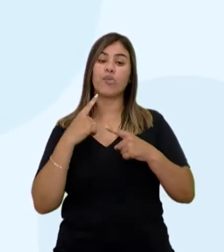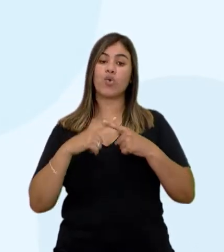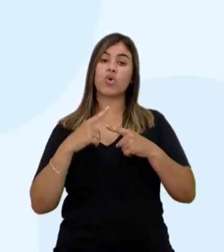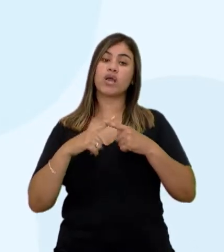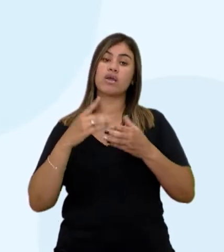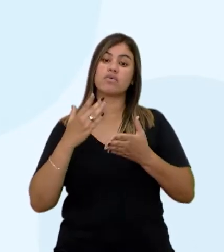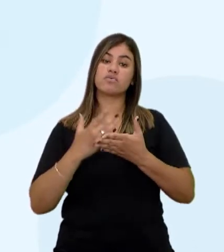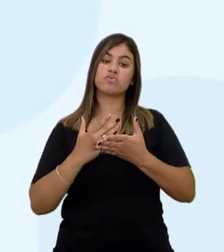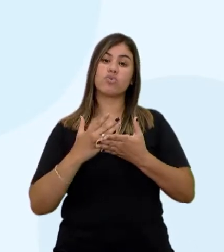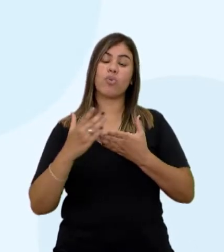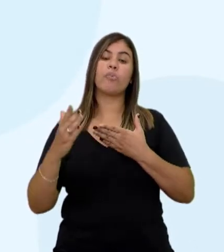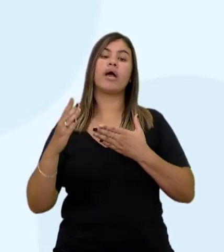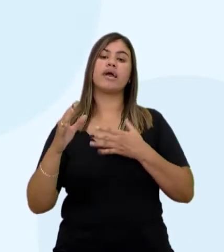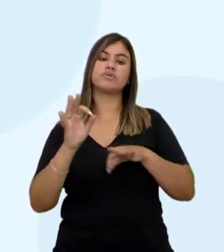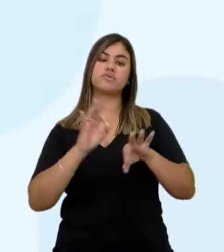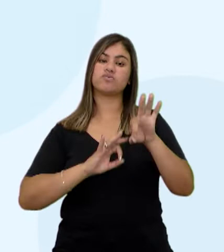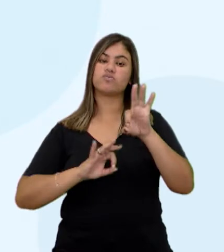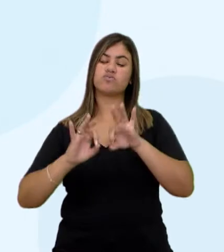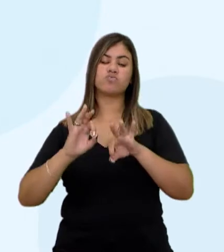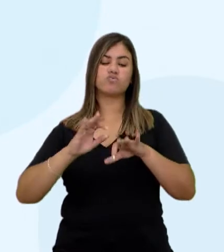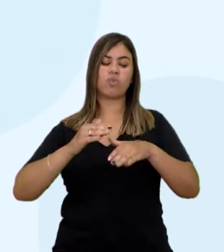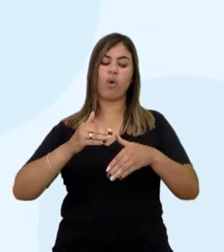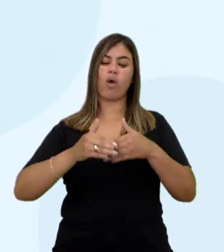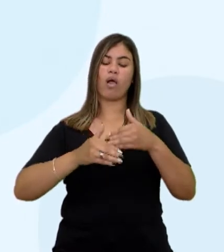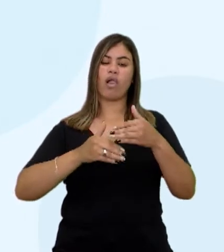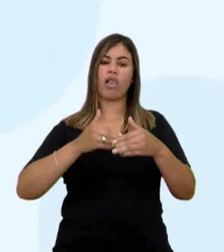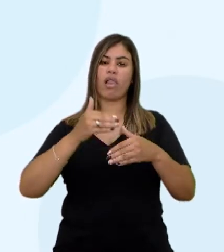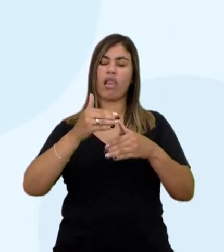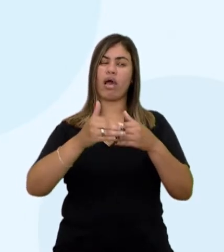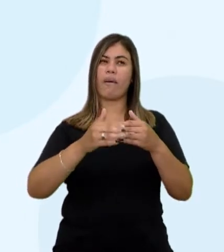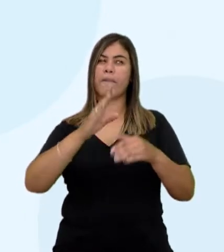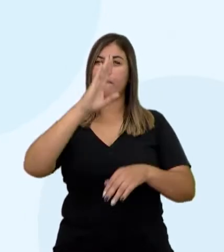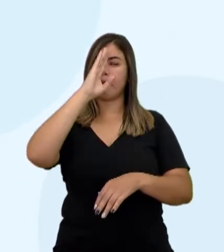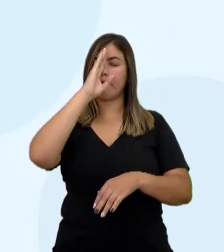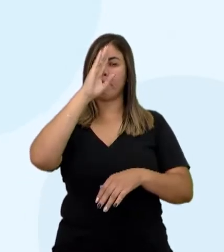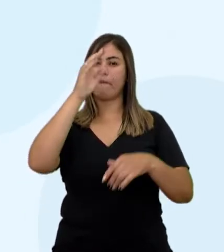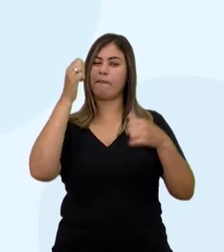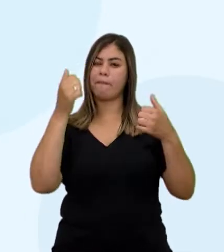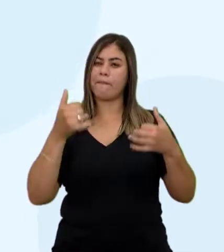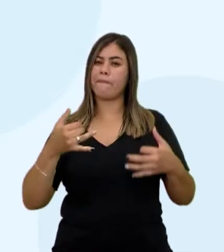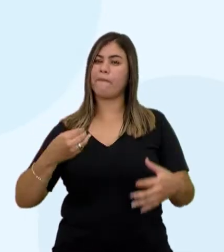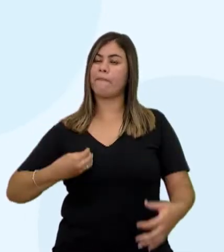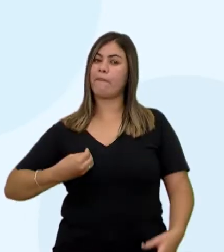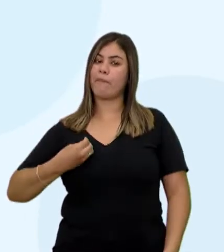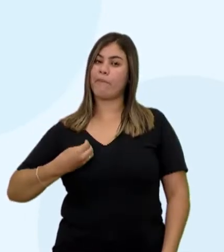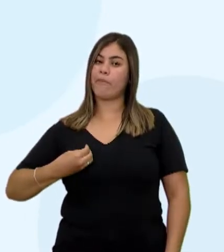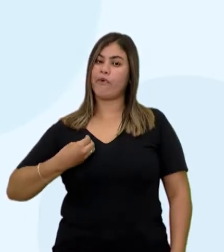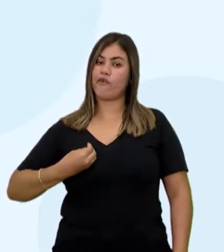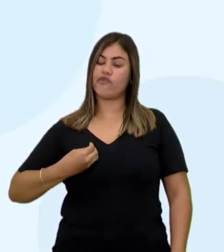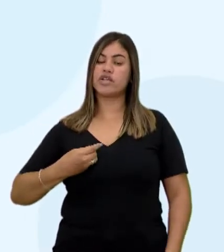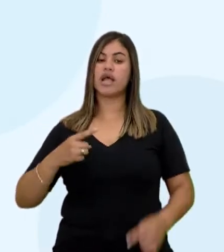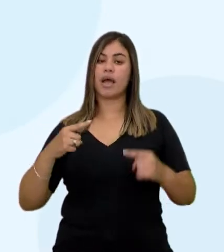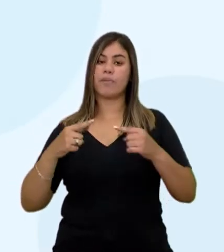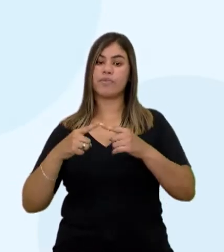uma formação, né, principalmente quando a gente fala aí dos seres vivos, tanto do vegetal também como dos